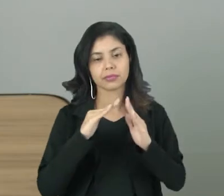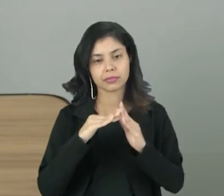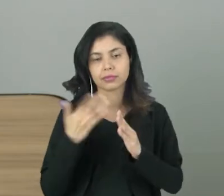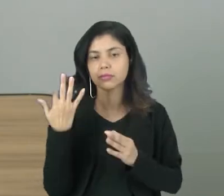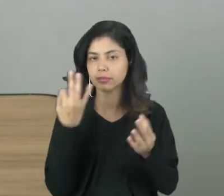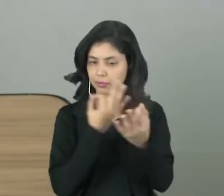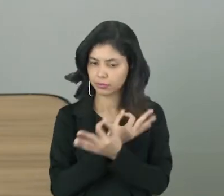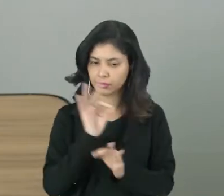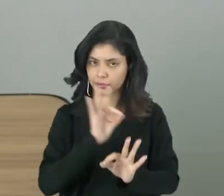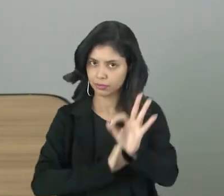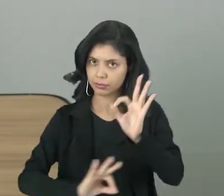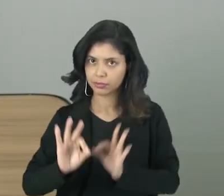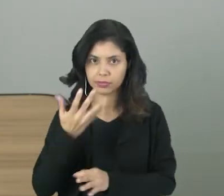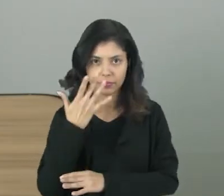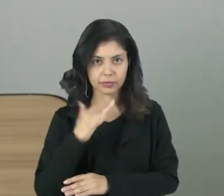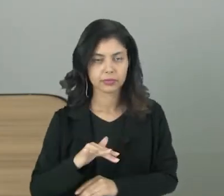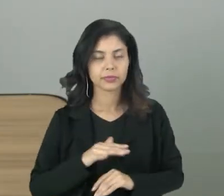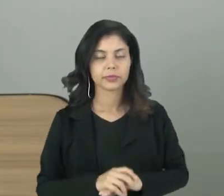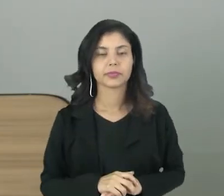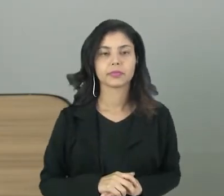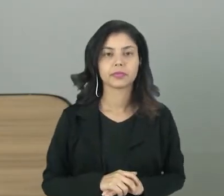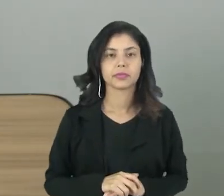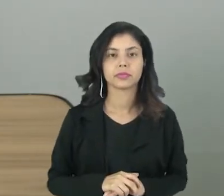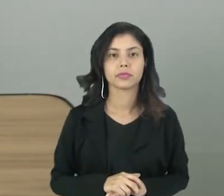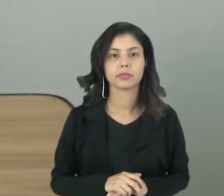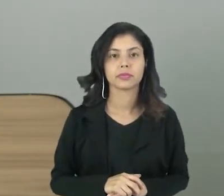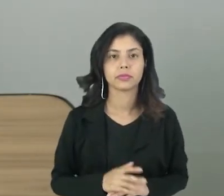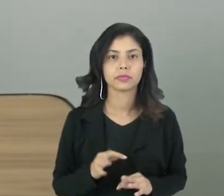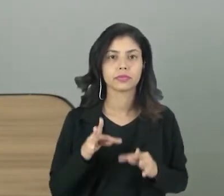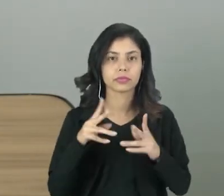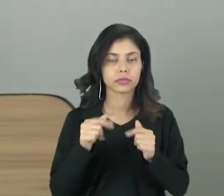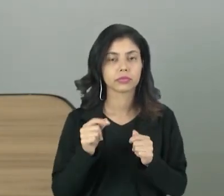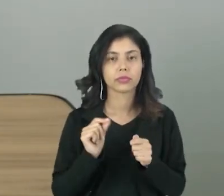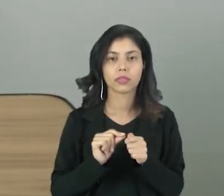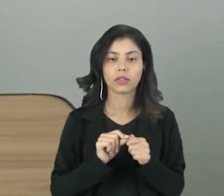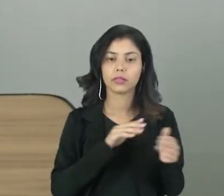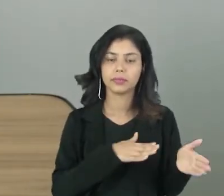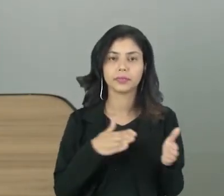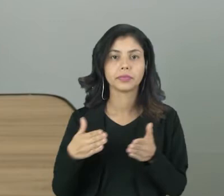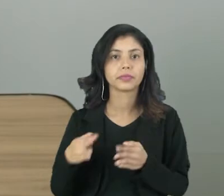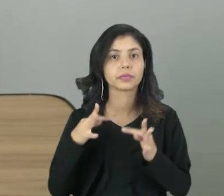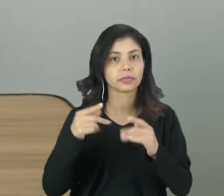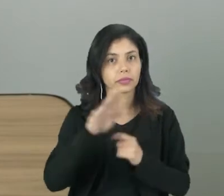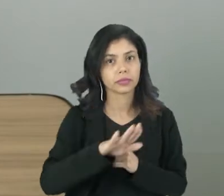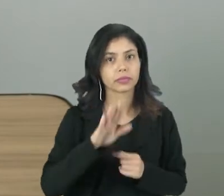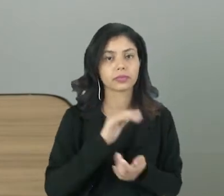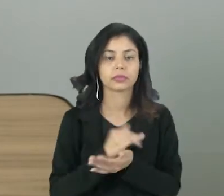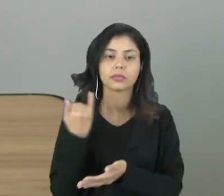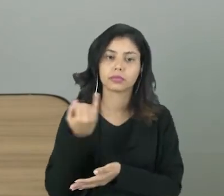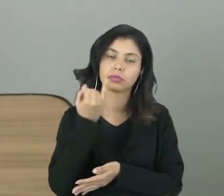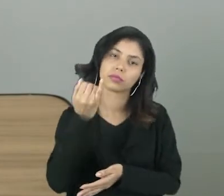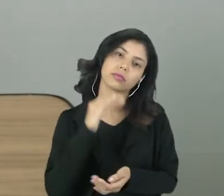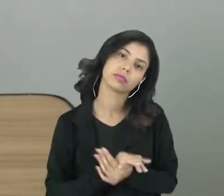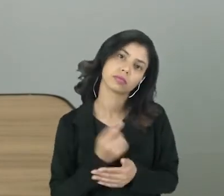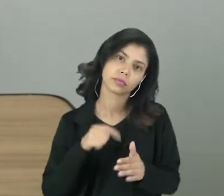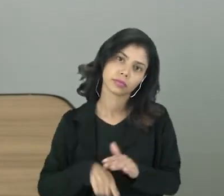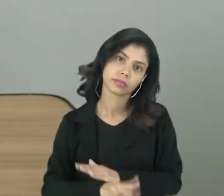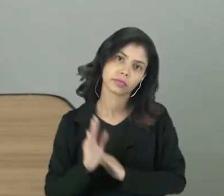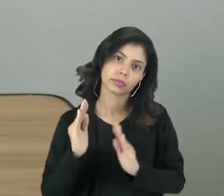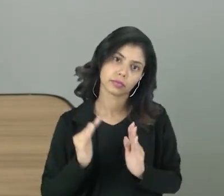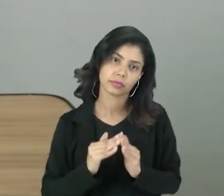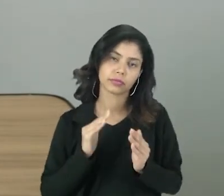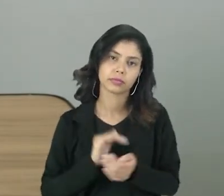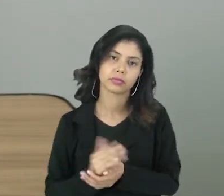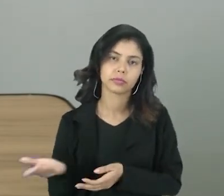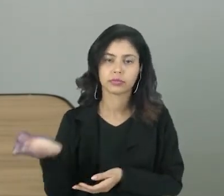uma casa organizada não é mesmo crianças então todos tem que fazer a sua parte todas Tem uma função de dentro da casa